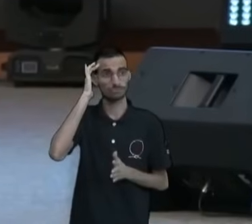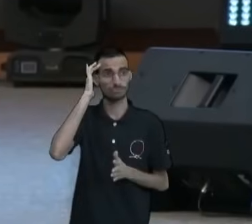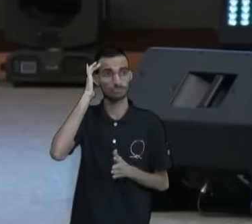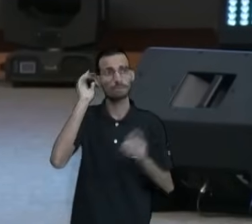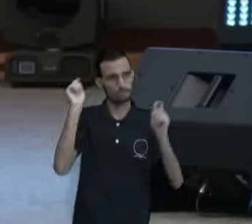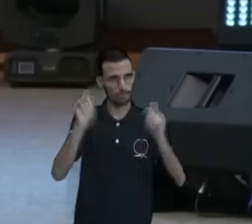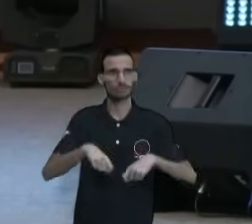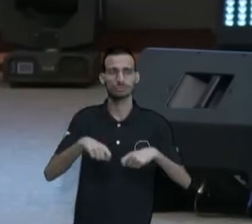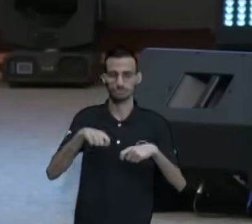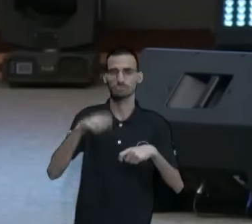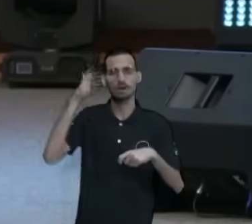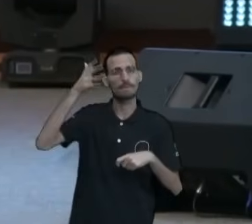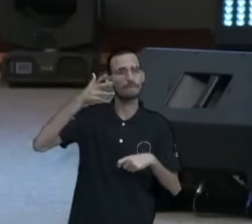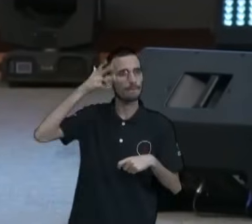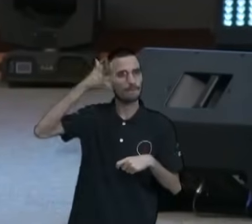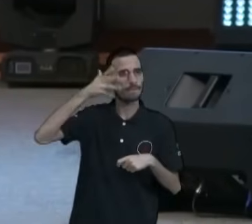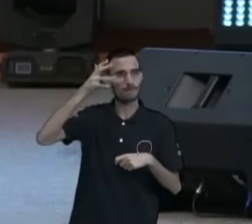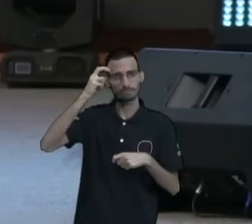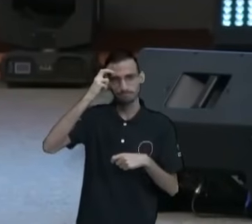pode ter argumentação